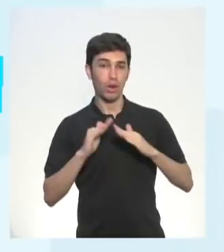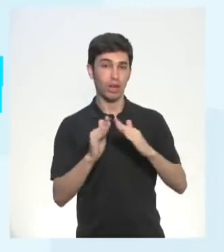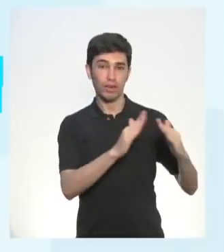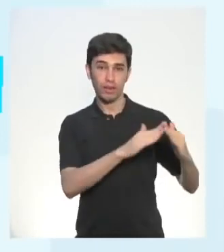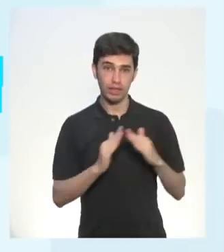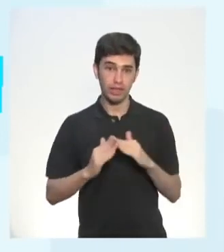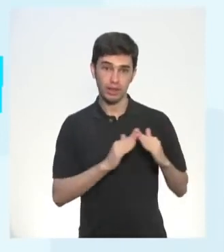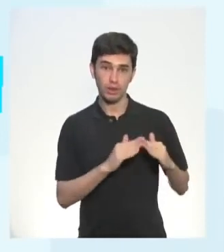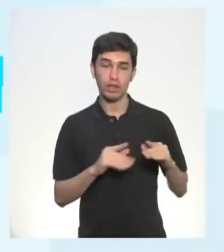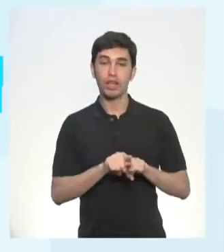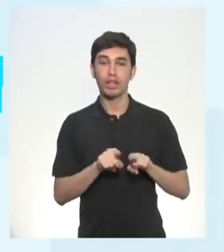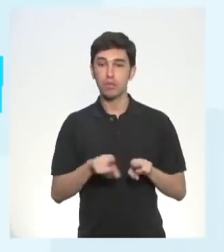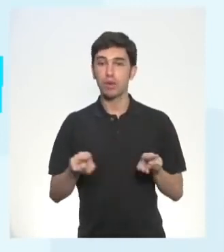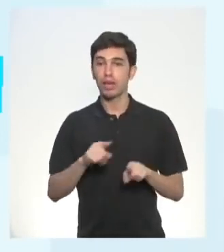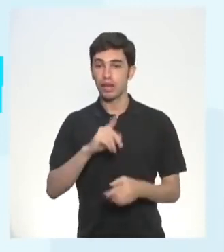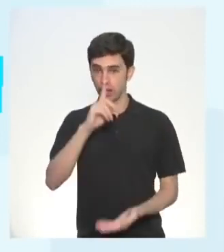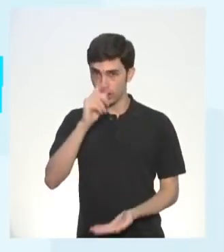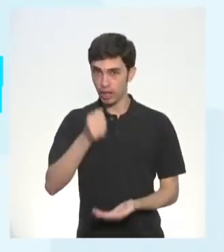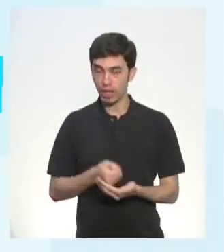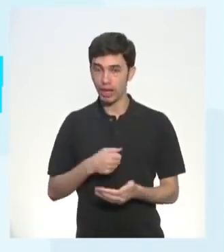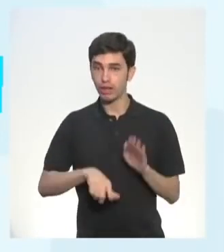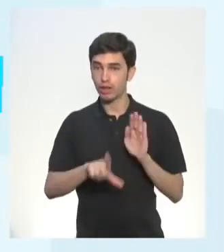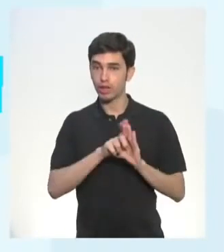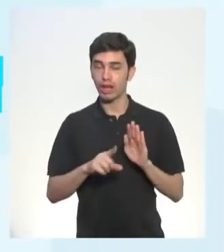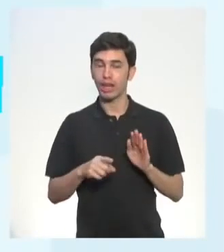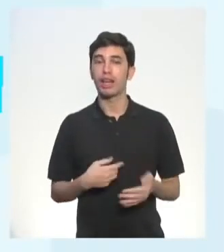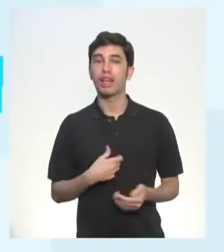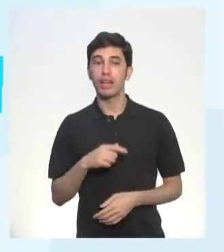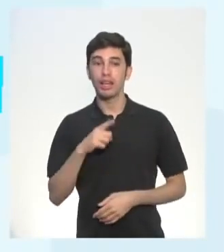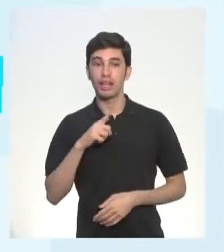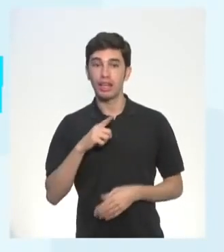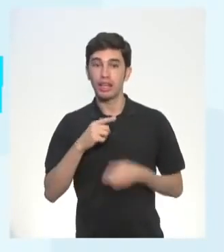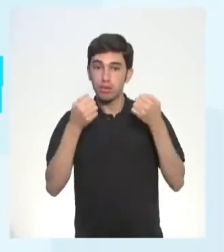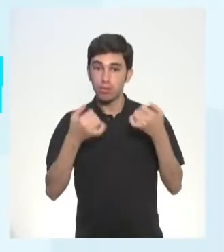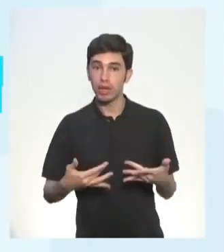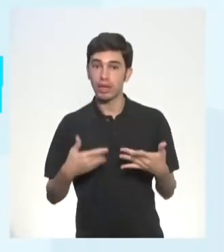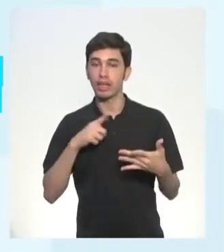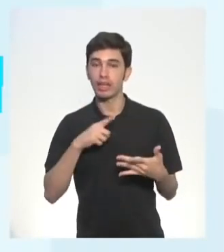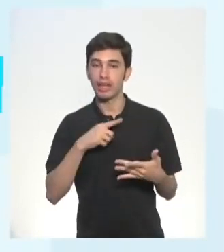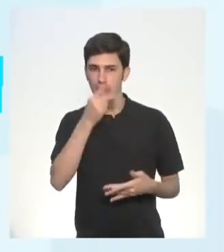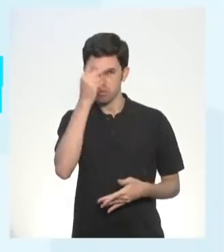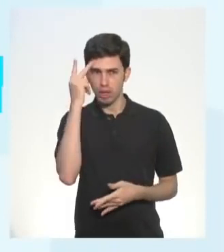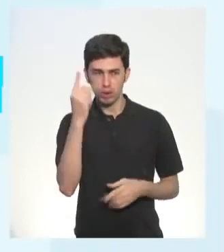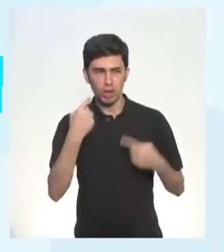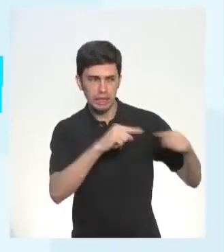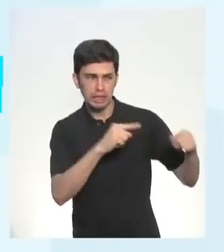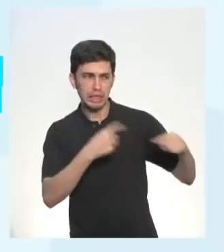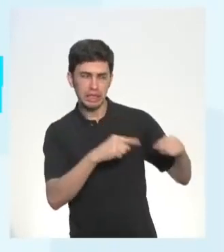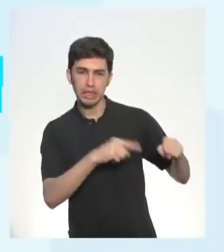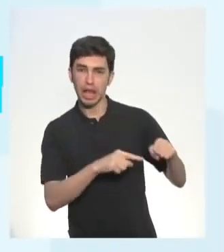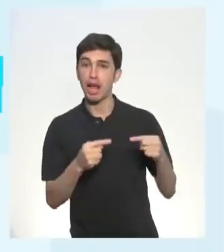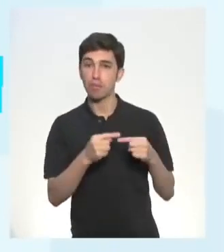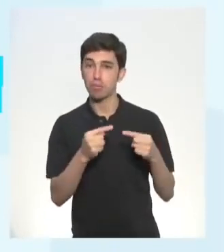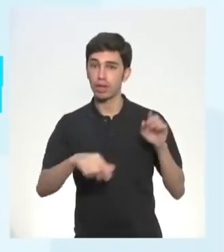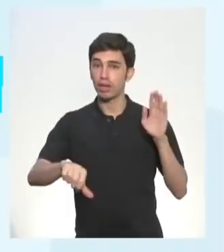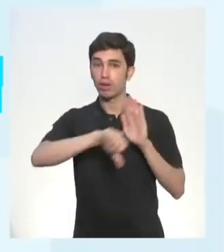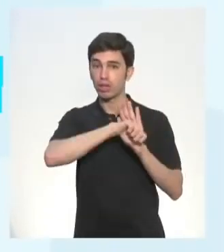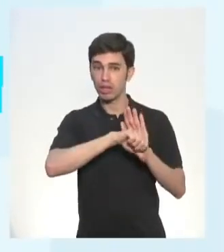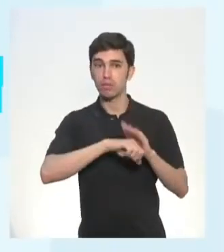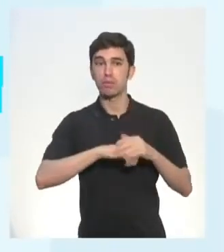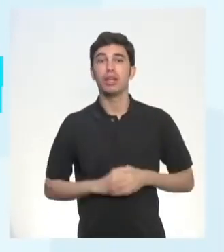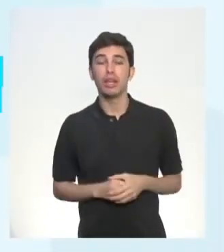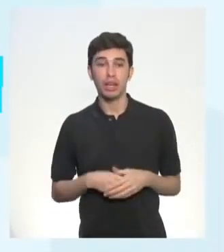lei que estabelece que perturbar alguém é infração penal. como em 31 de dezembro